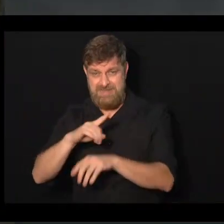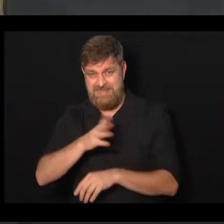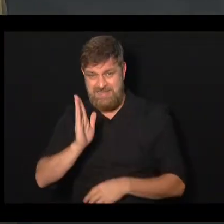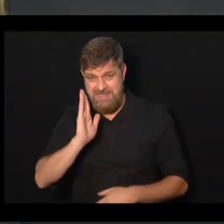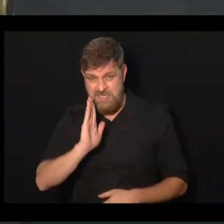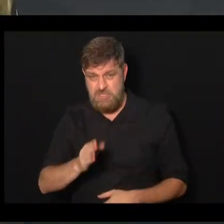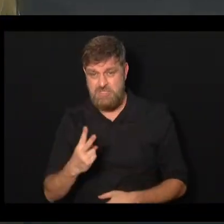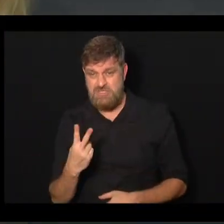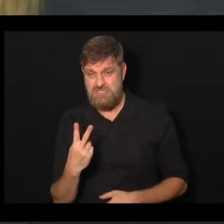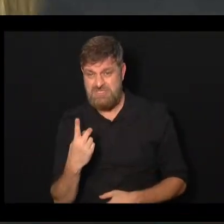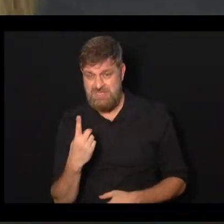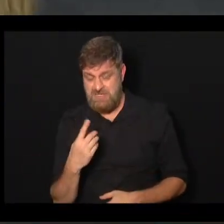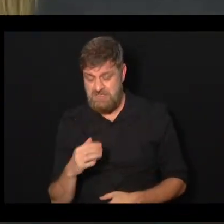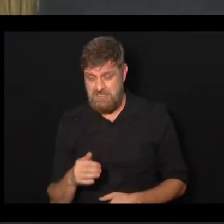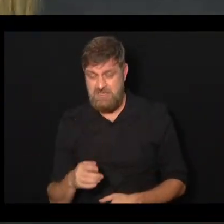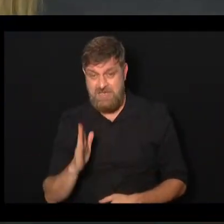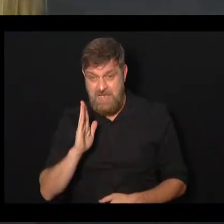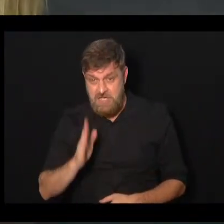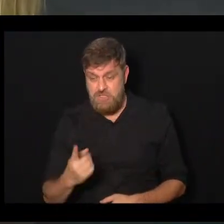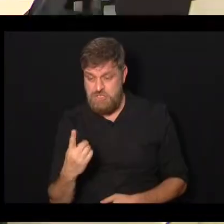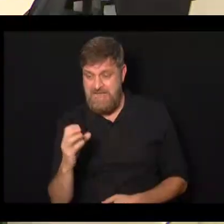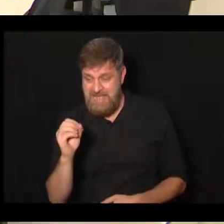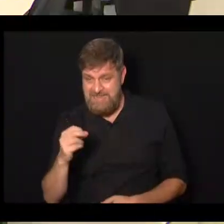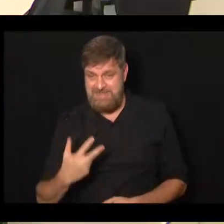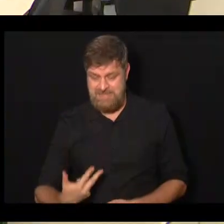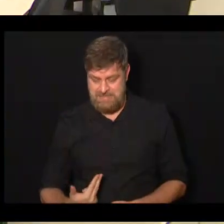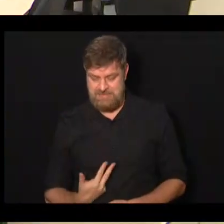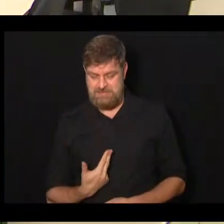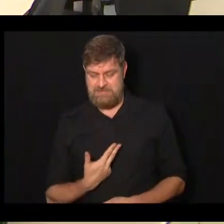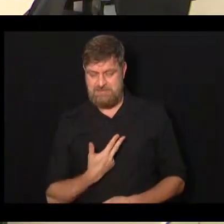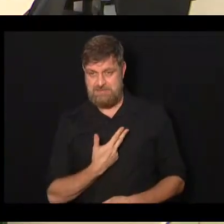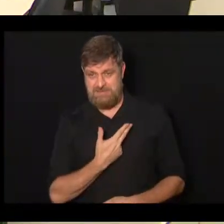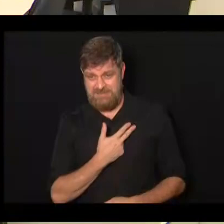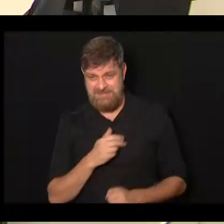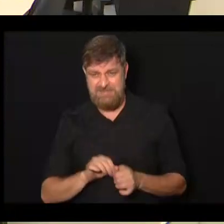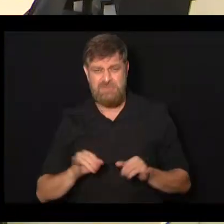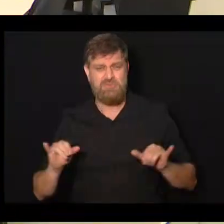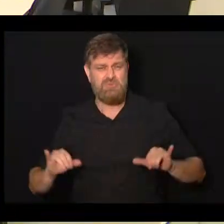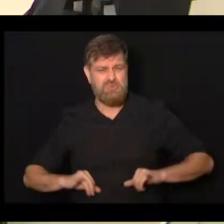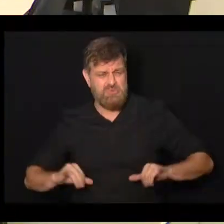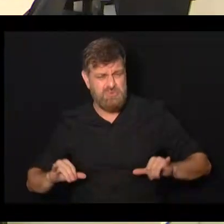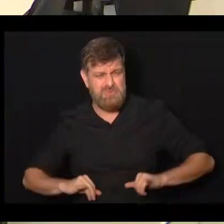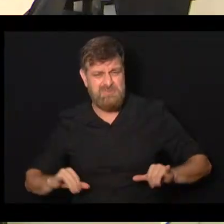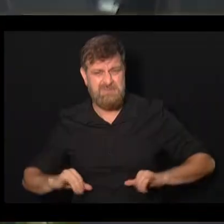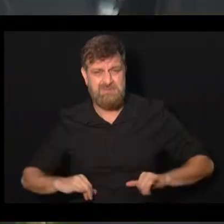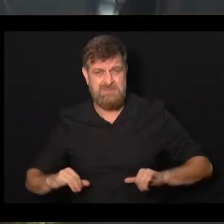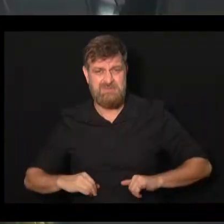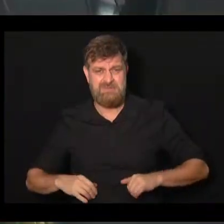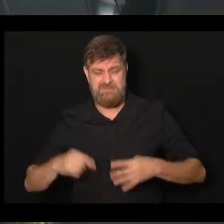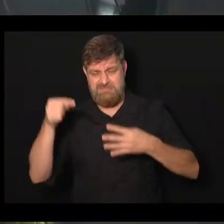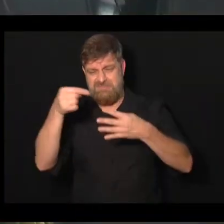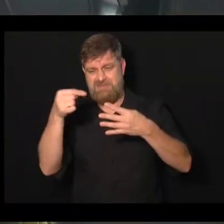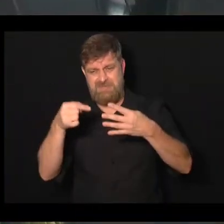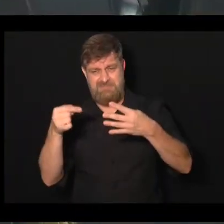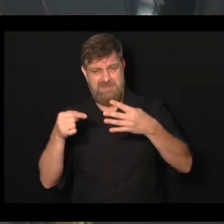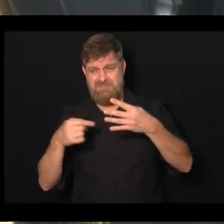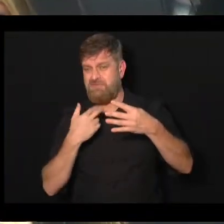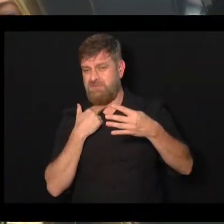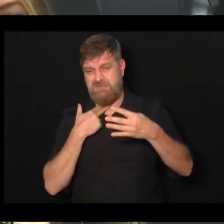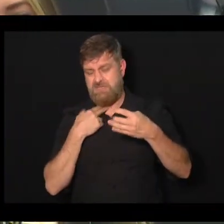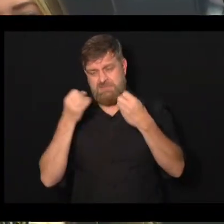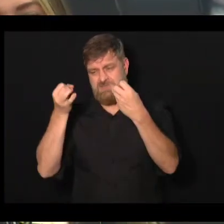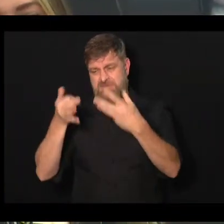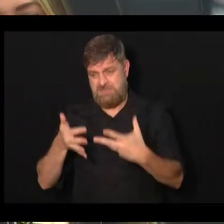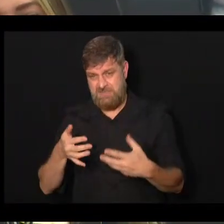operações. Esse menino fez reconstruções. Esse menino sofreu tanto dano que eu não gostaria de aqui descrever.